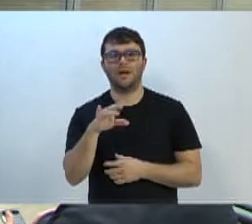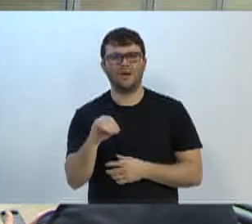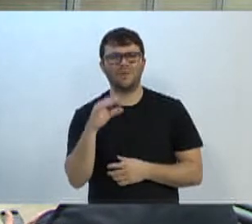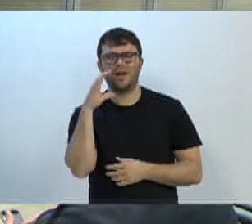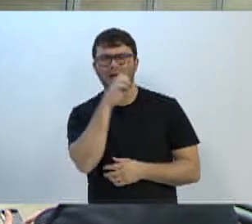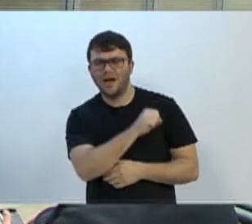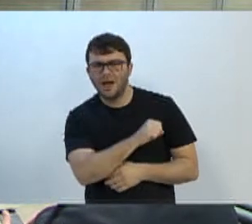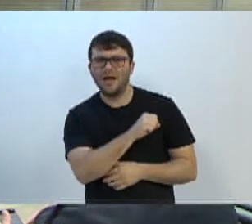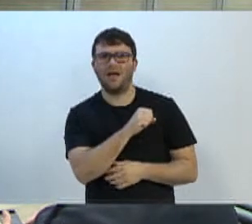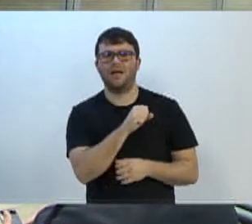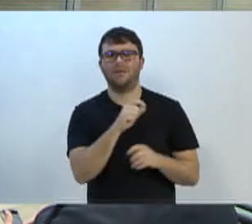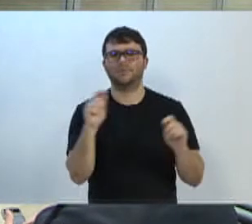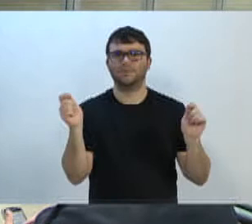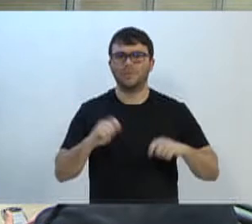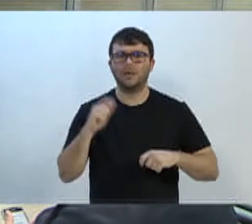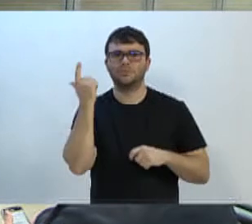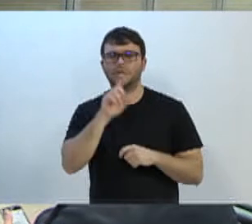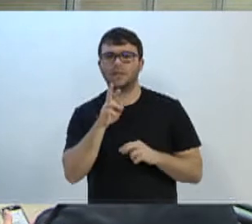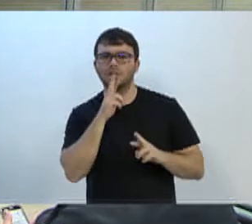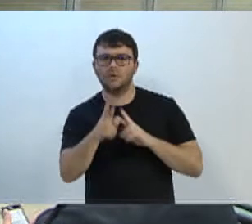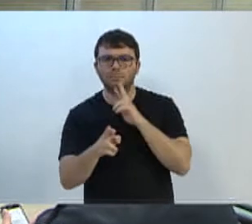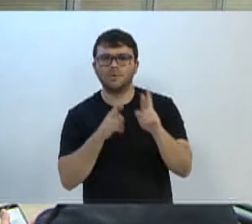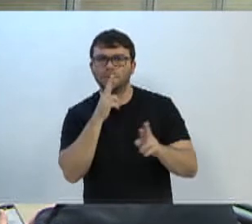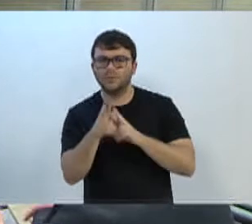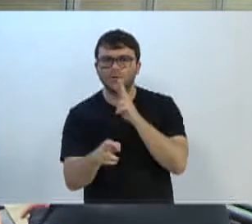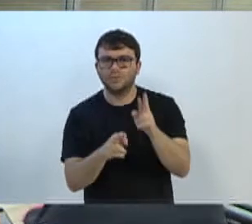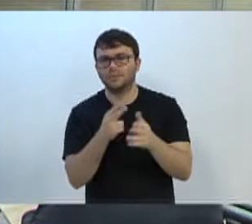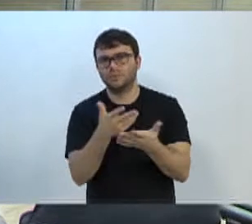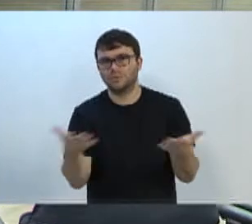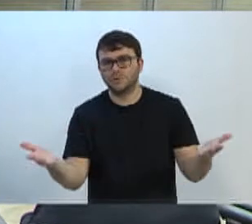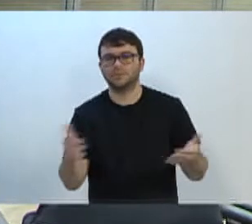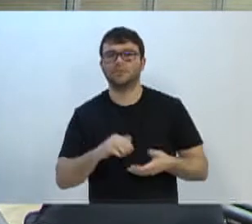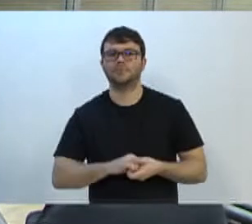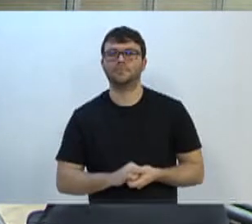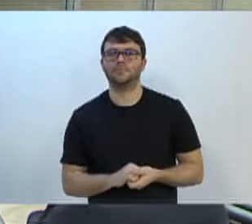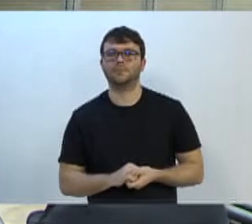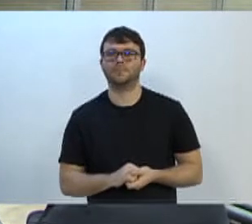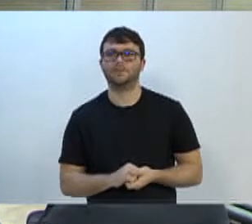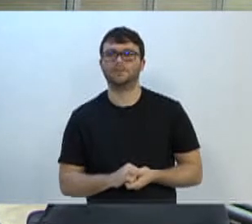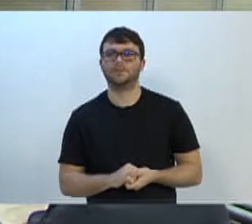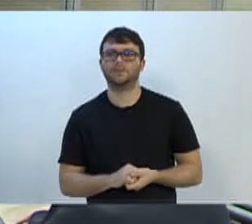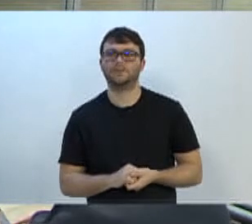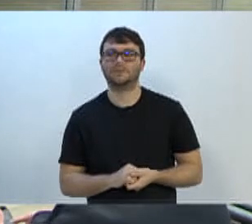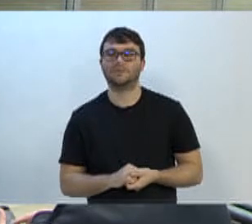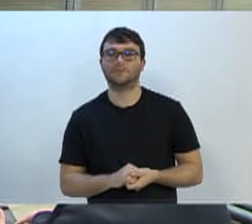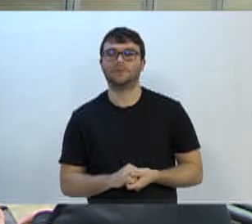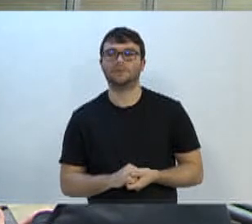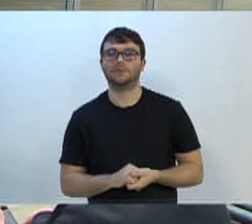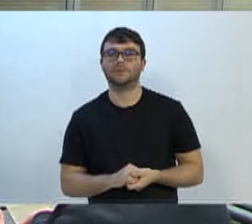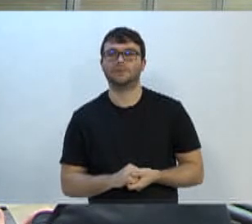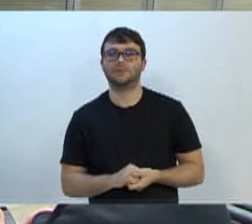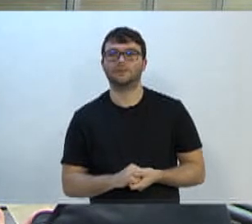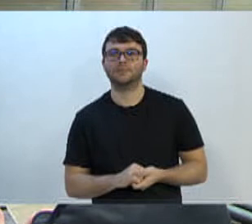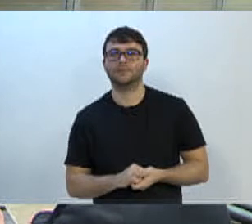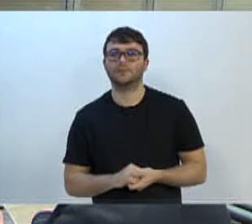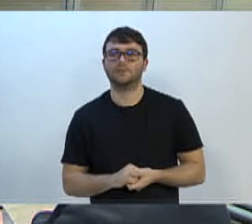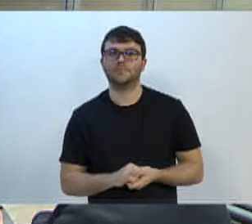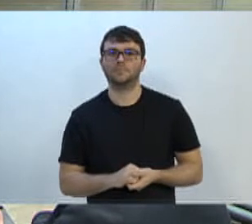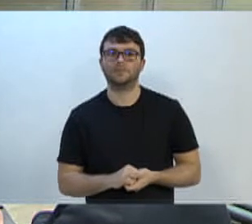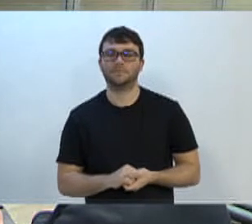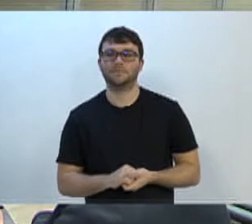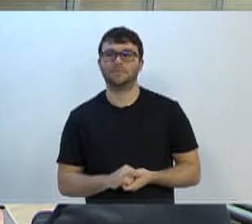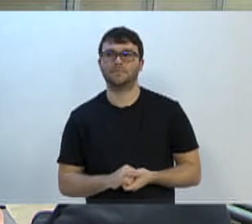forma objetiva isso sinta responder aqui Os questionamentos do público em geral por favor Pode ser aqui mesmo